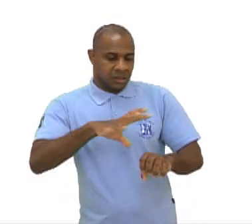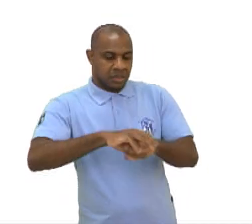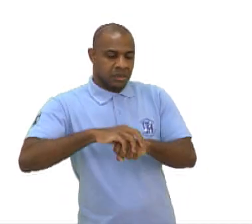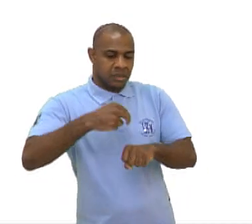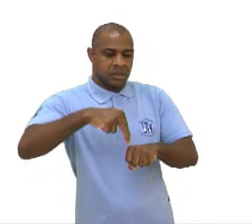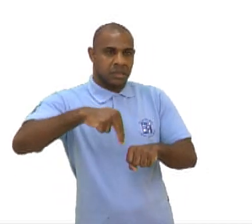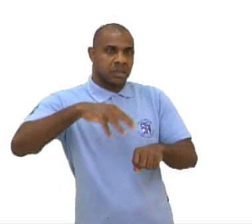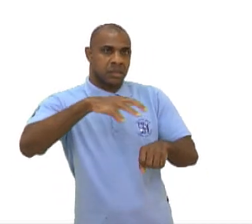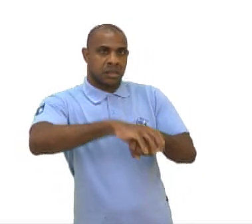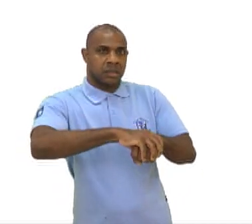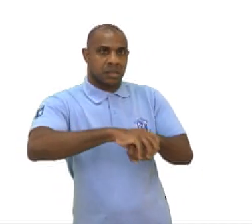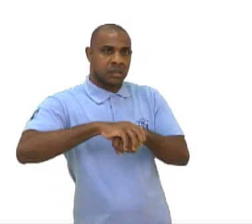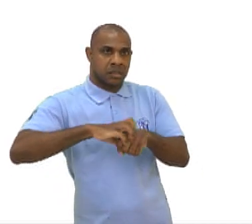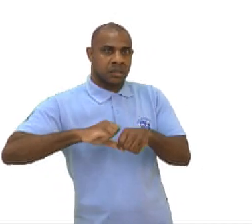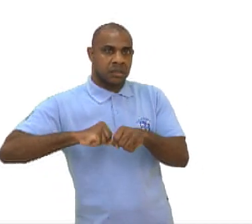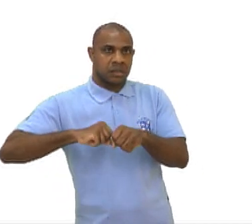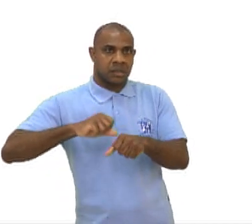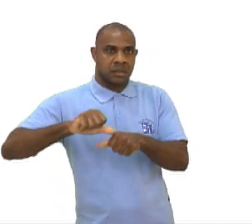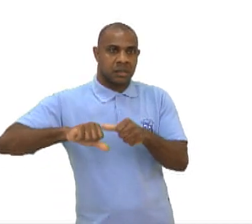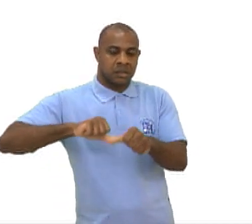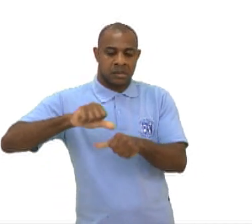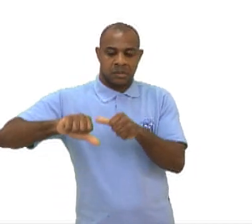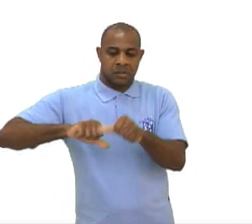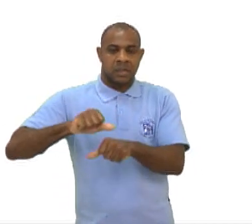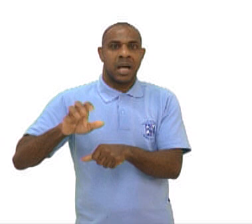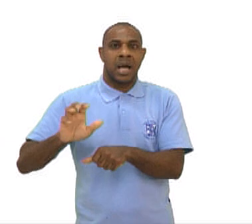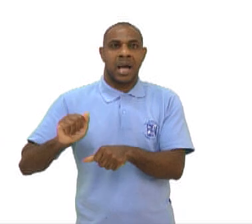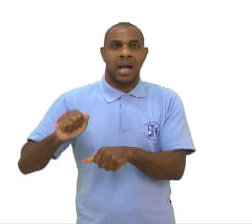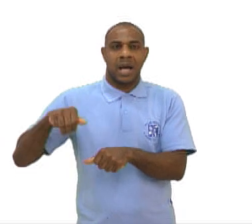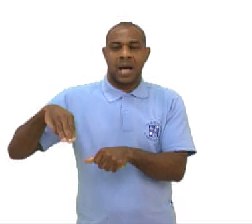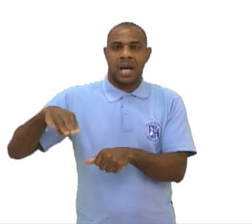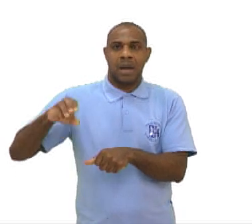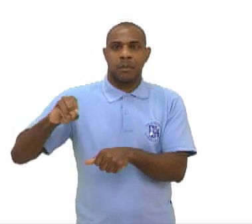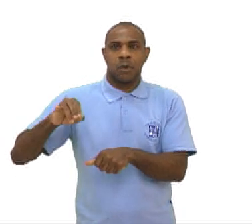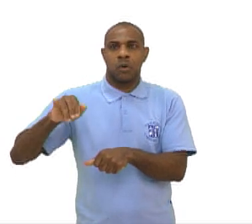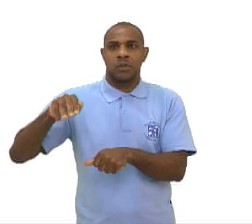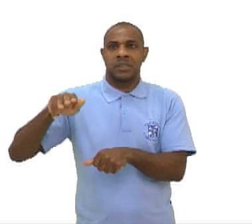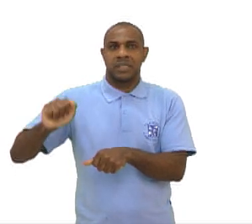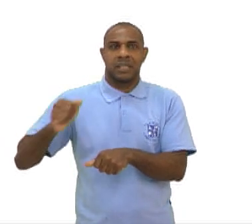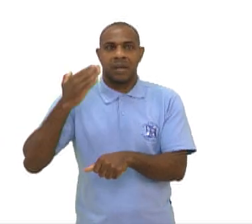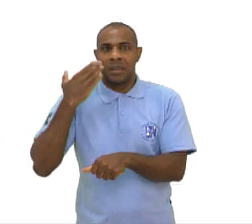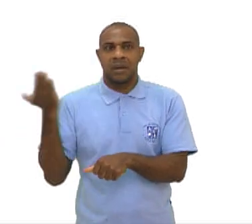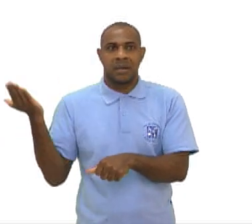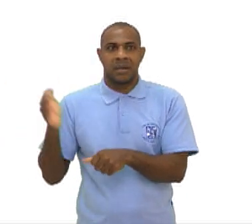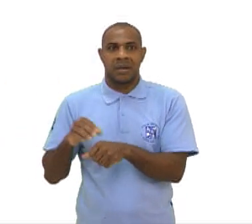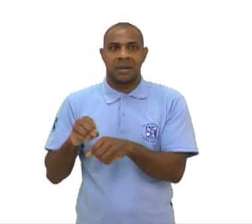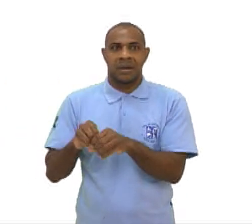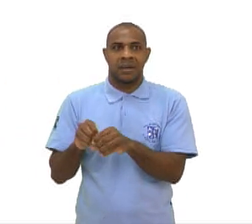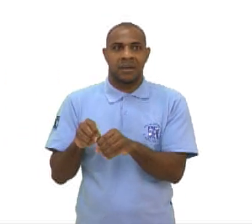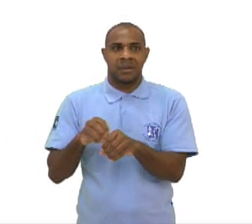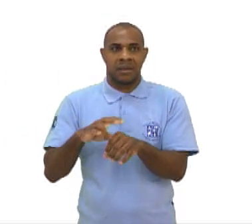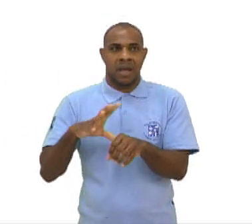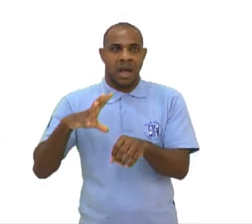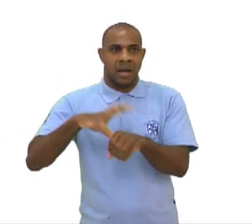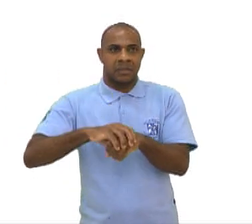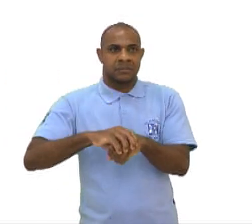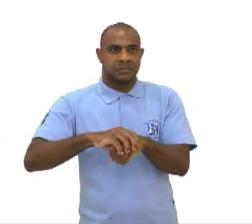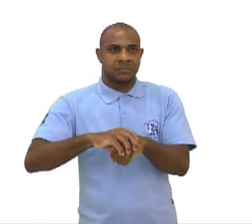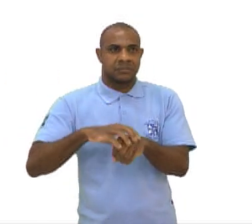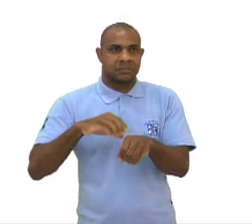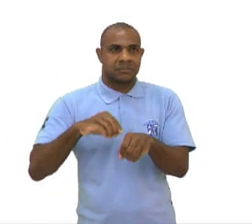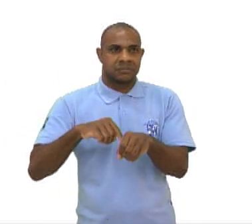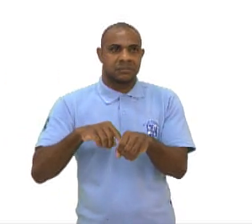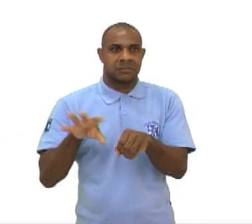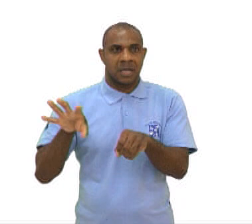nitrogênio atmosférico e converter em amônia. Olha lá que bonitinho. Então, ela vai pegar o nitrogênio atmosférico. Lógico que não é assim, dando um